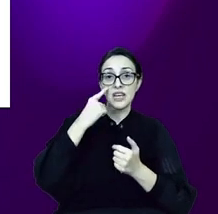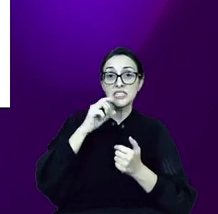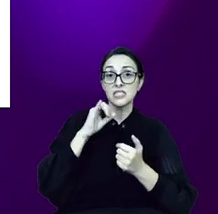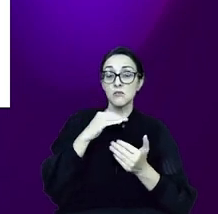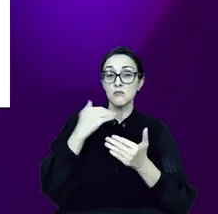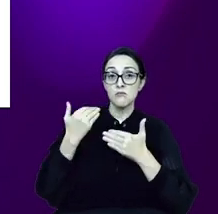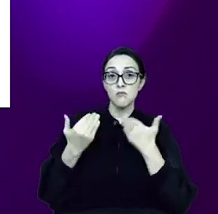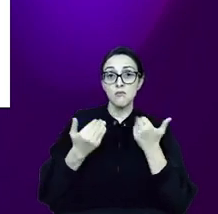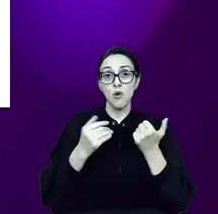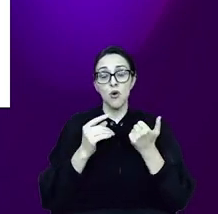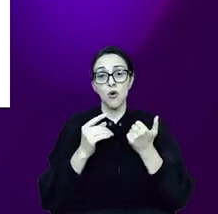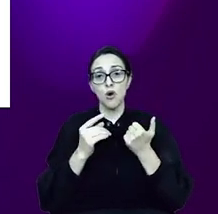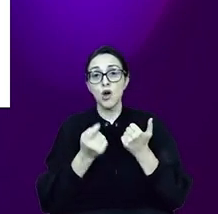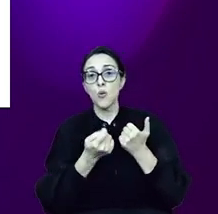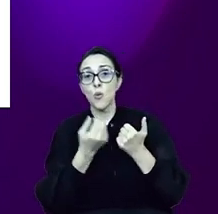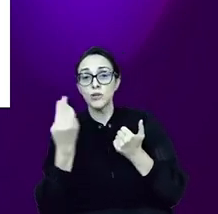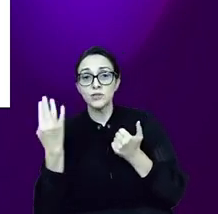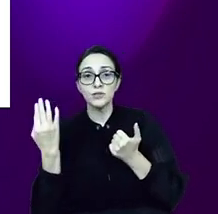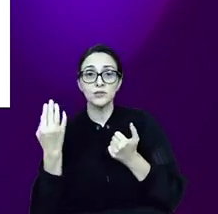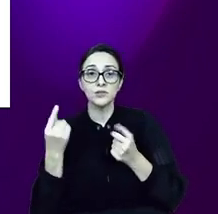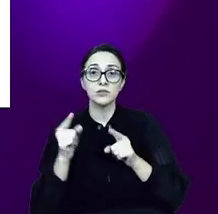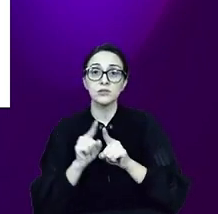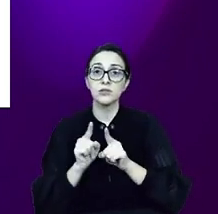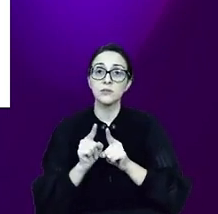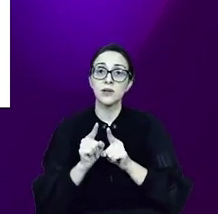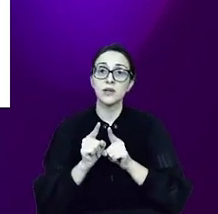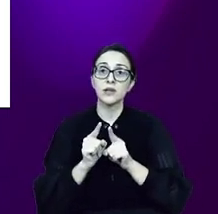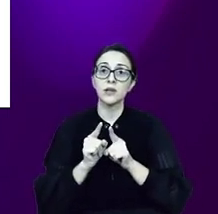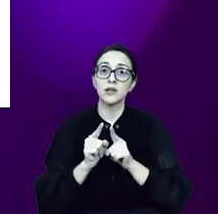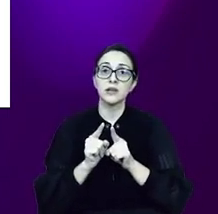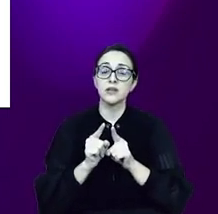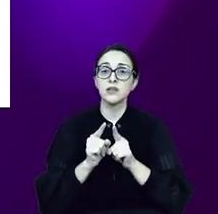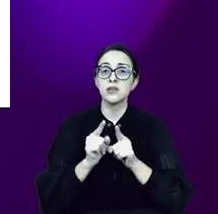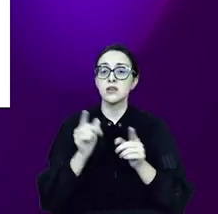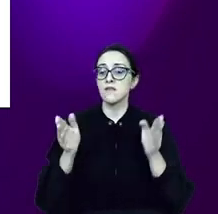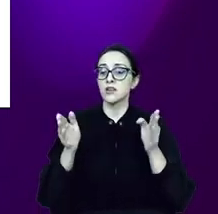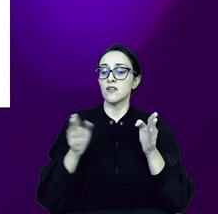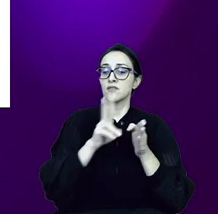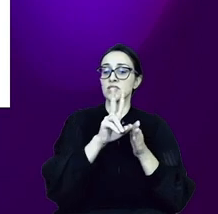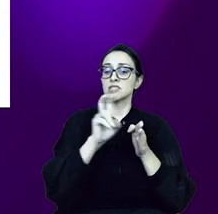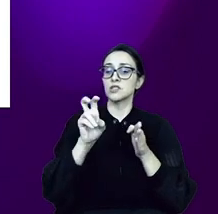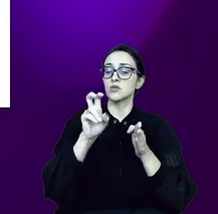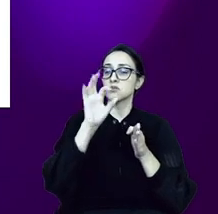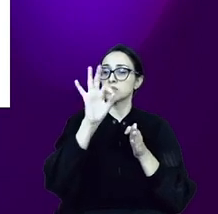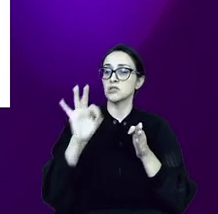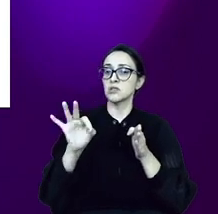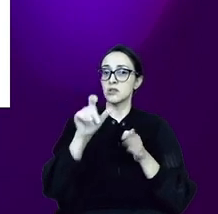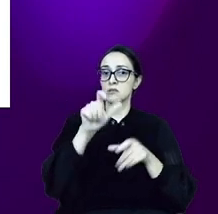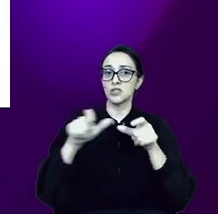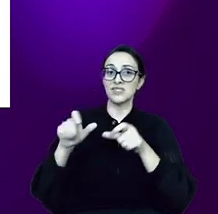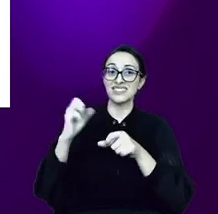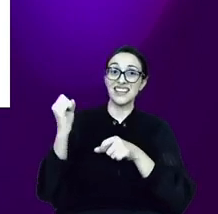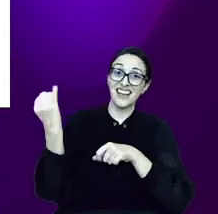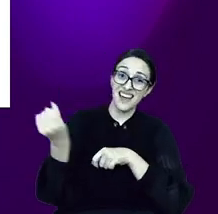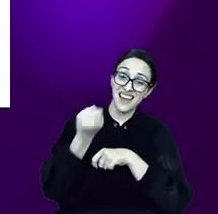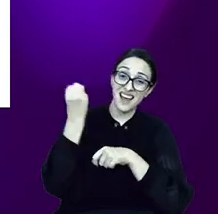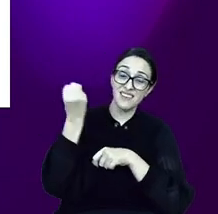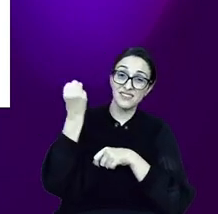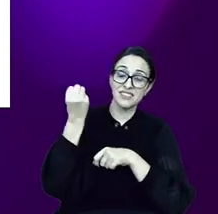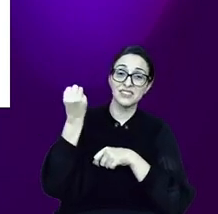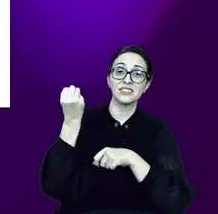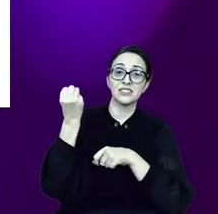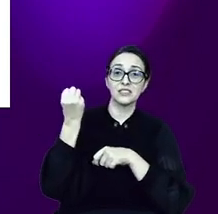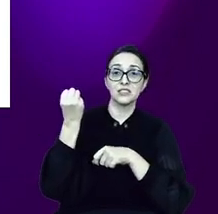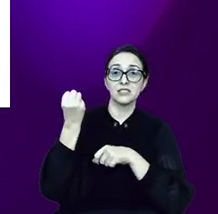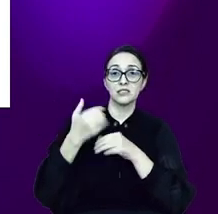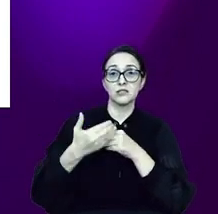mortalidade que a gente tem, de uma faixa de 25% de mortalidade por TCE grave, que é uma condição onde